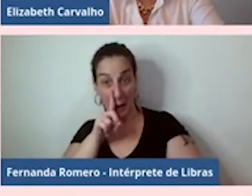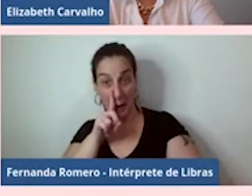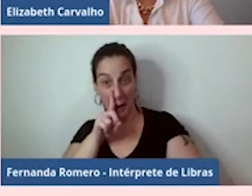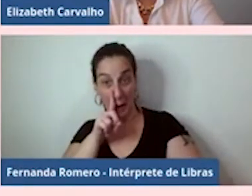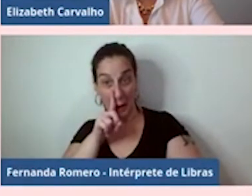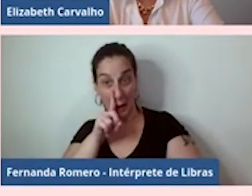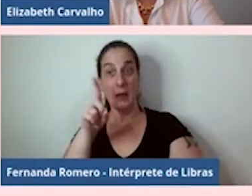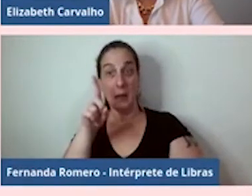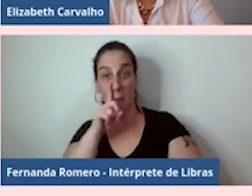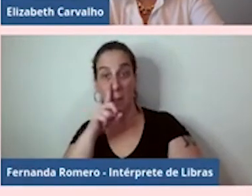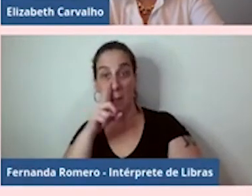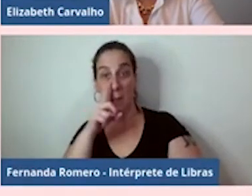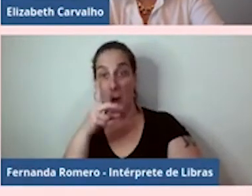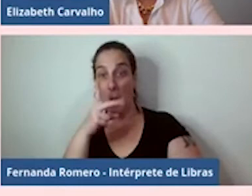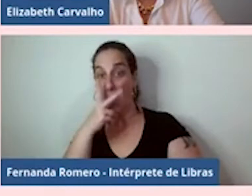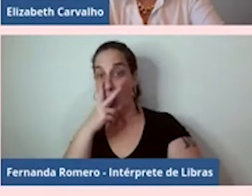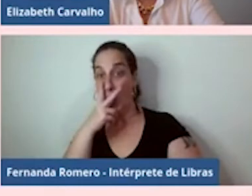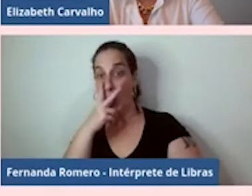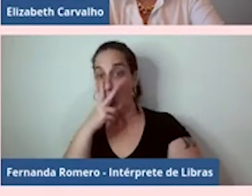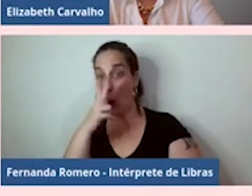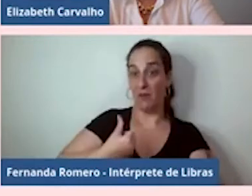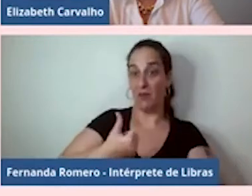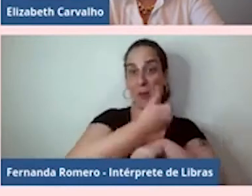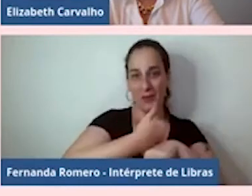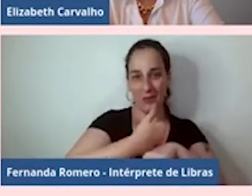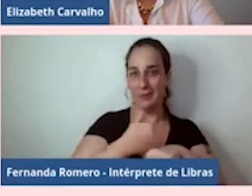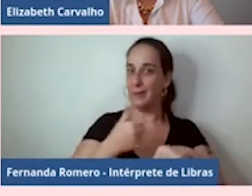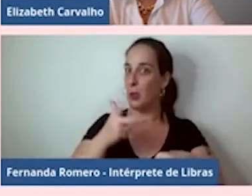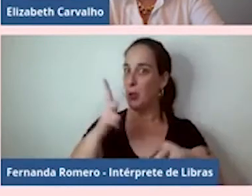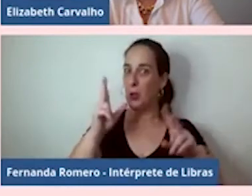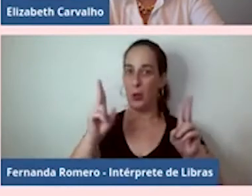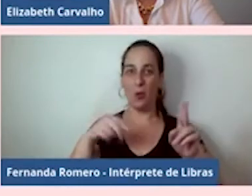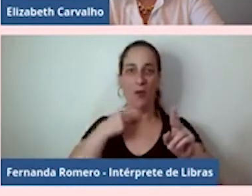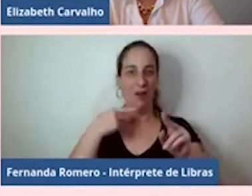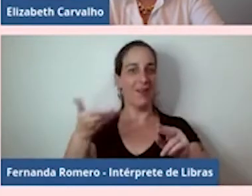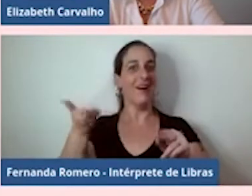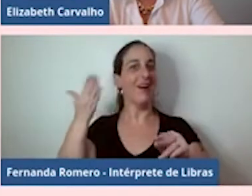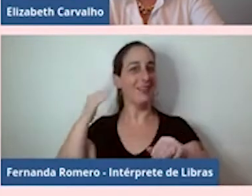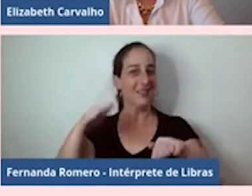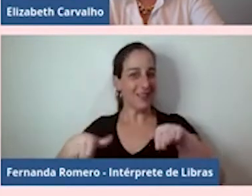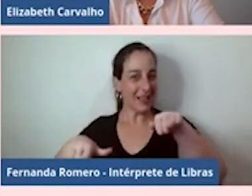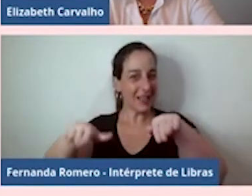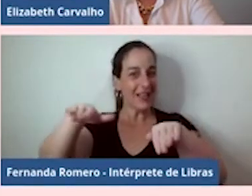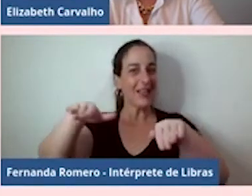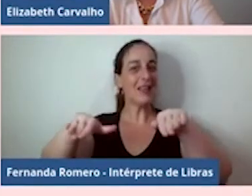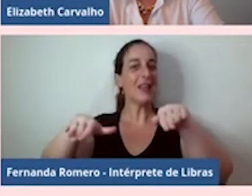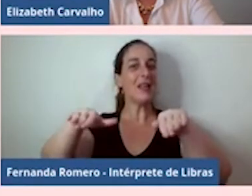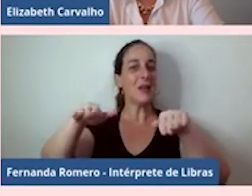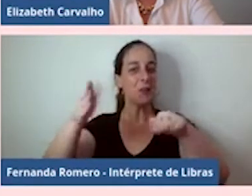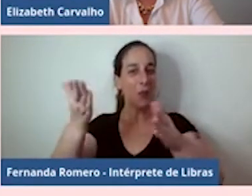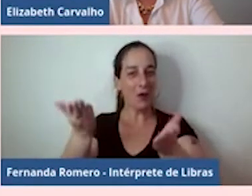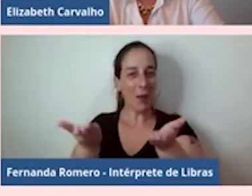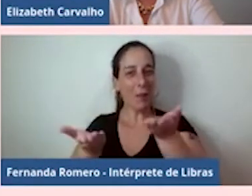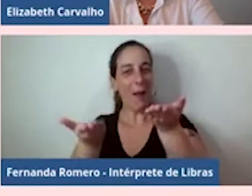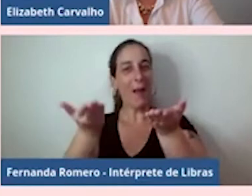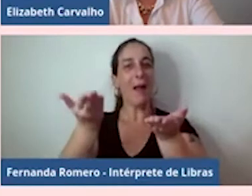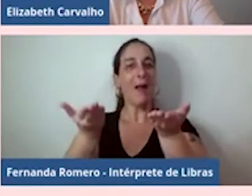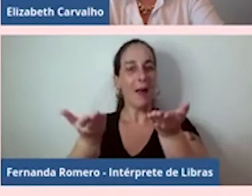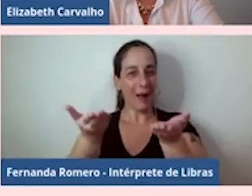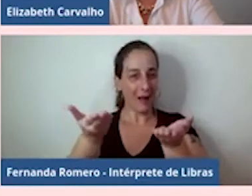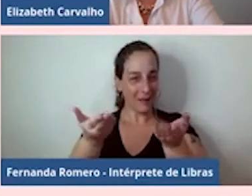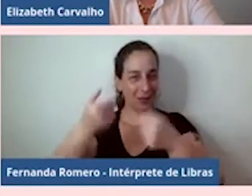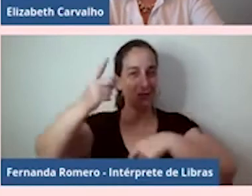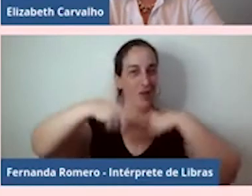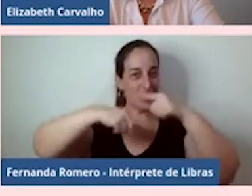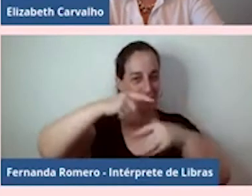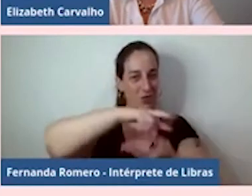tivéssemos uma vida profissional. Aquilo que a gente falava, né? Desse equilíbrio e dessa balança e dessa loucura do multitarefas que nós